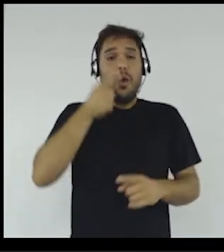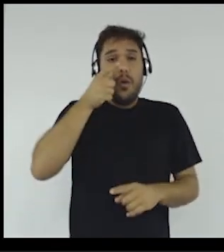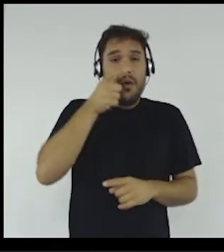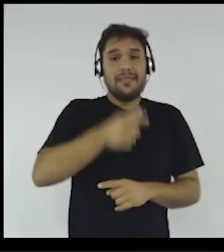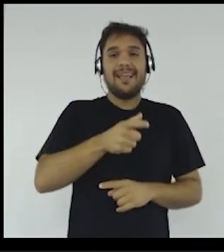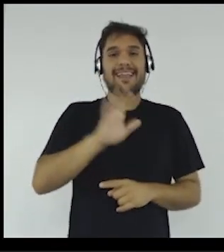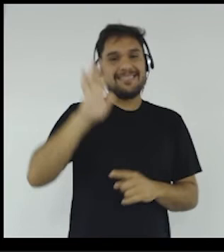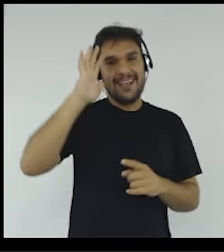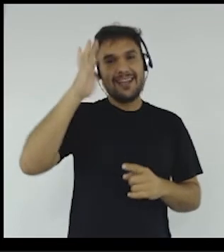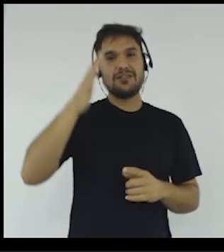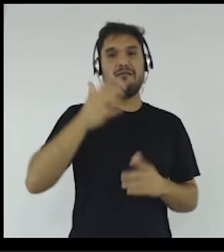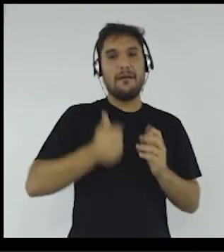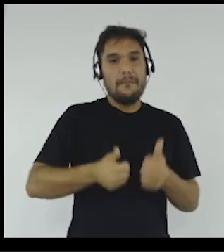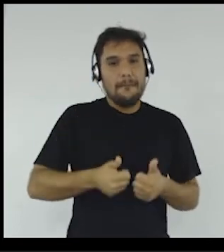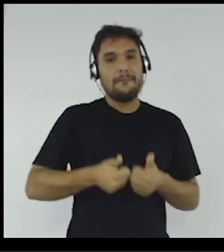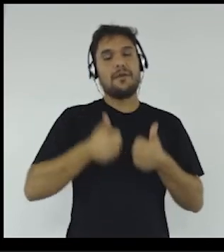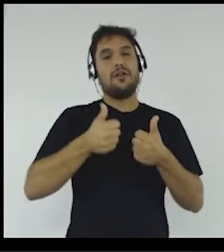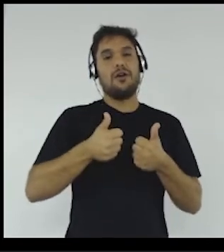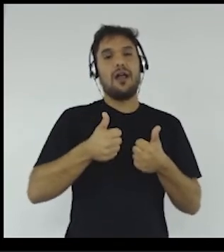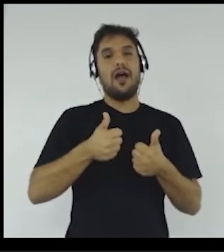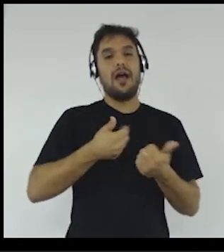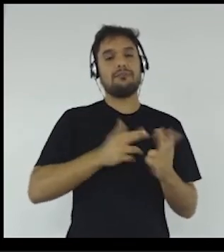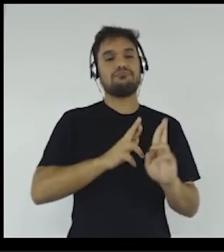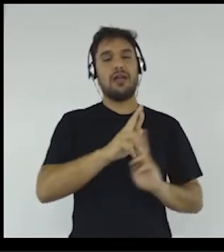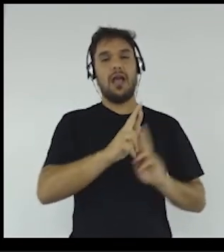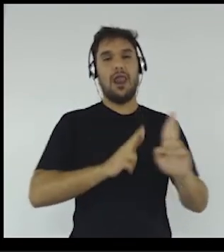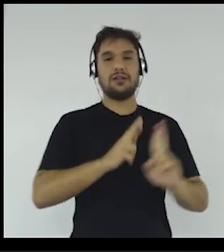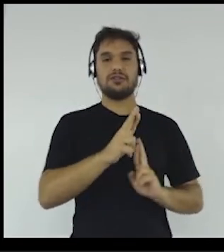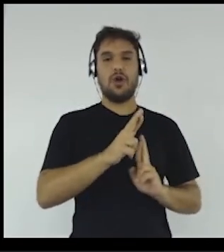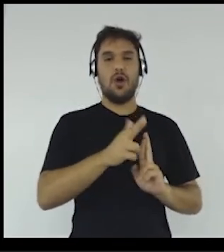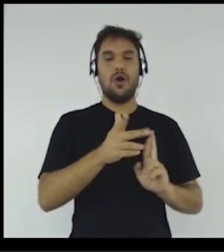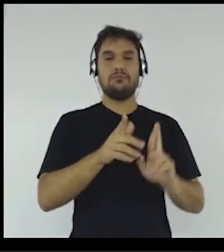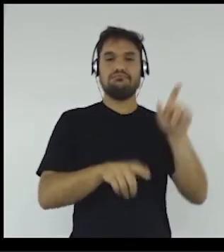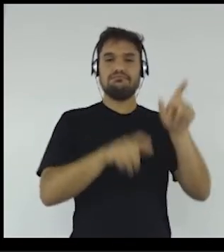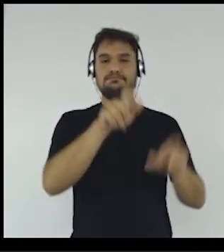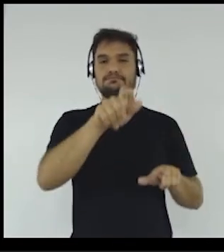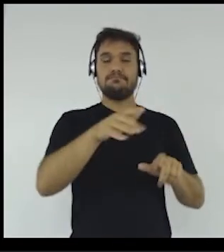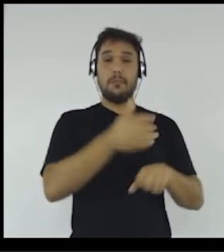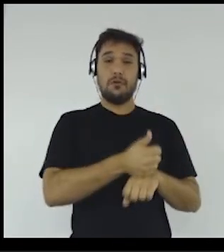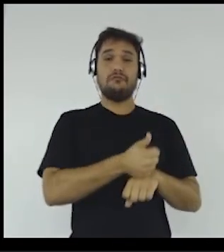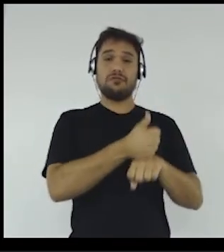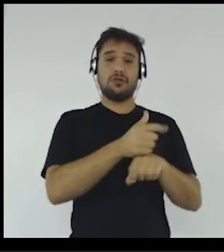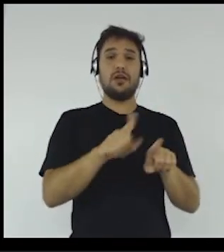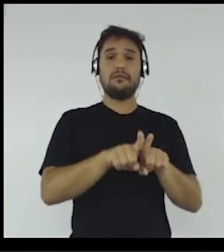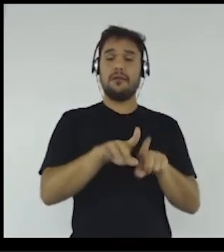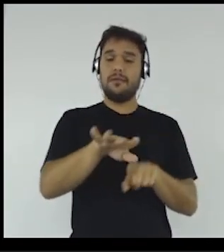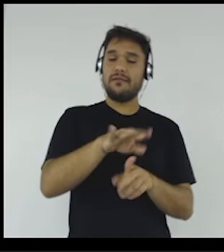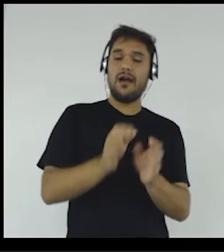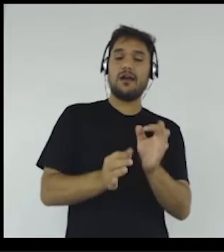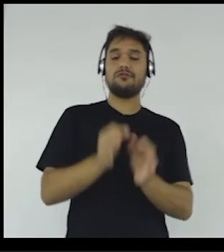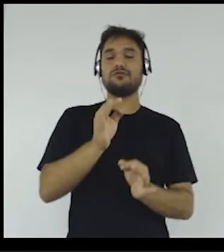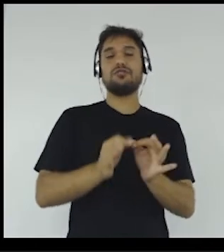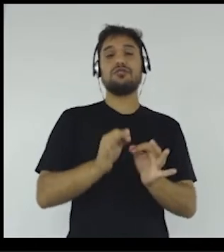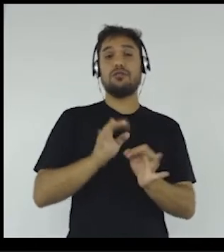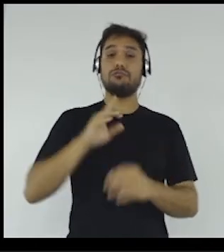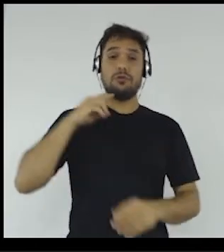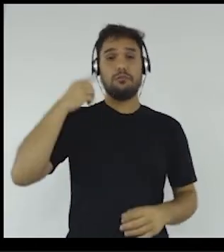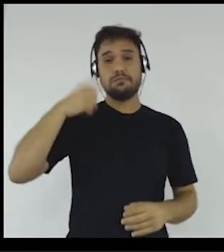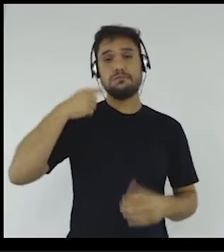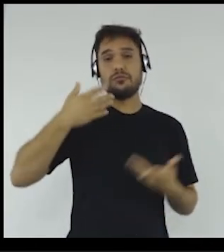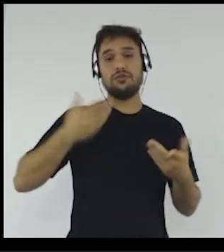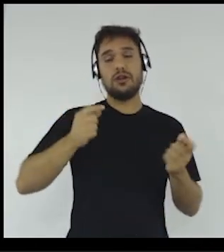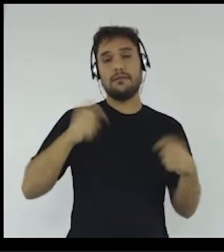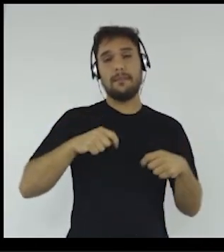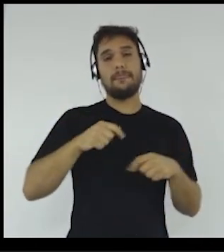em solução de melhoria das relações interpessoais, profissionais e jurídicas, onde o direito pudesse